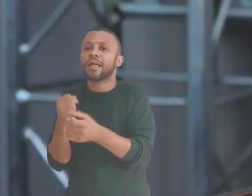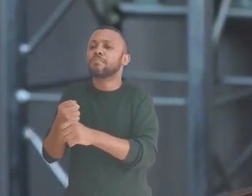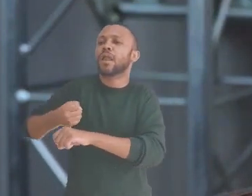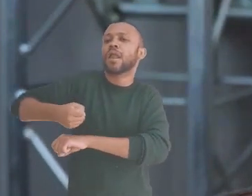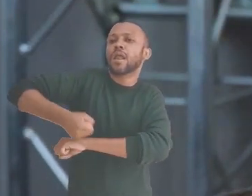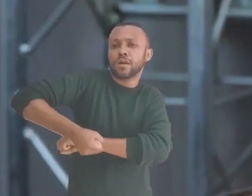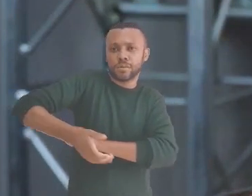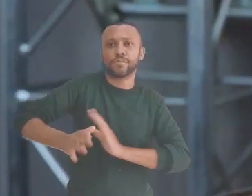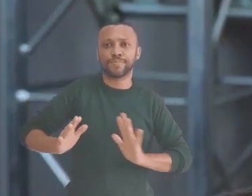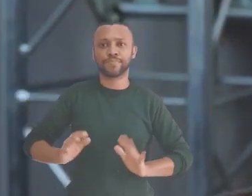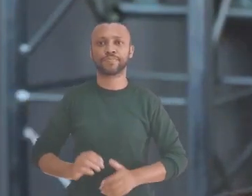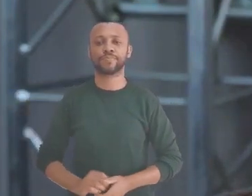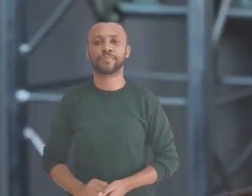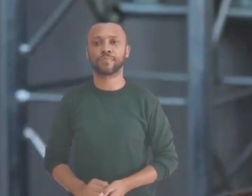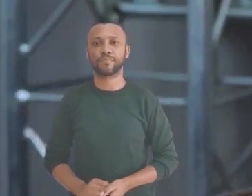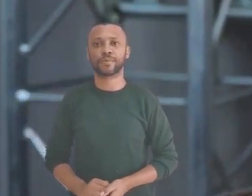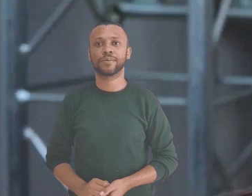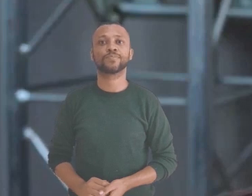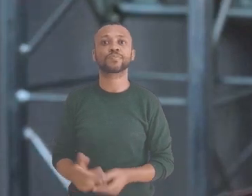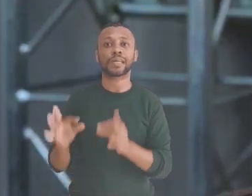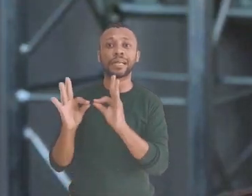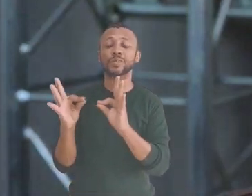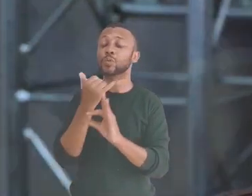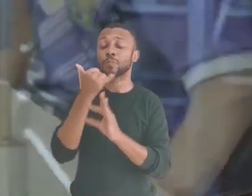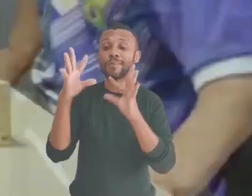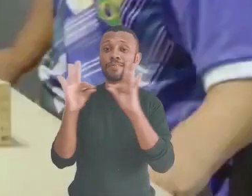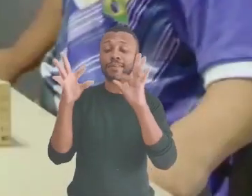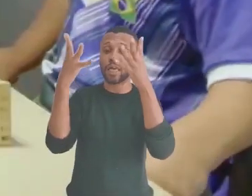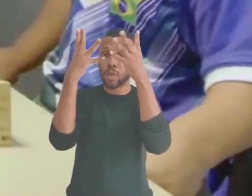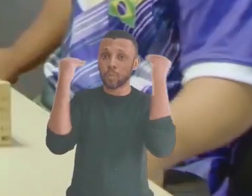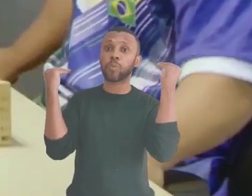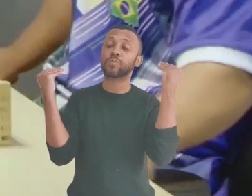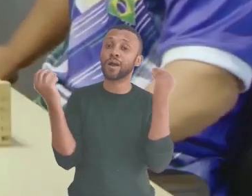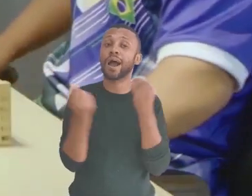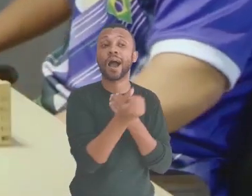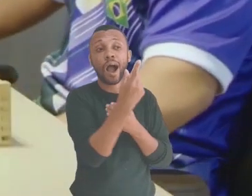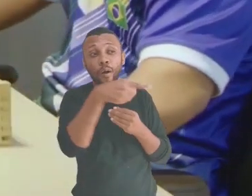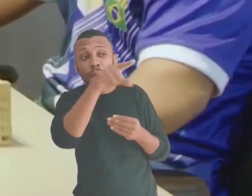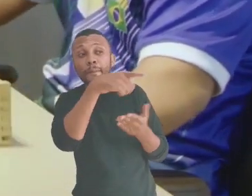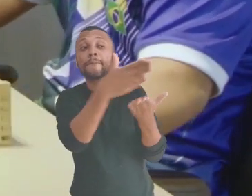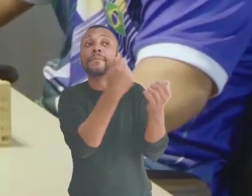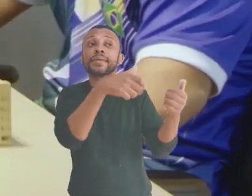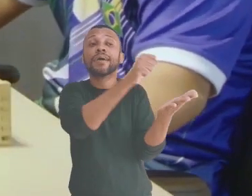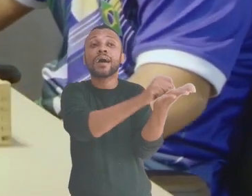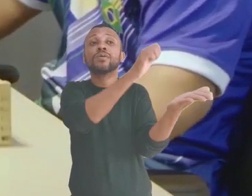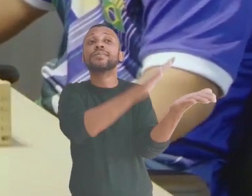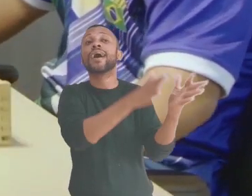Sim. A frase foi para o espaço. Alguém aí deve ter anotado a frase que ela falou agora há pouco.